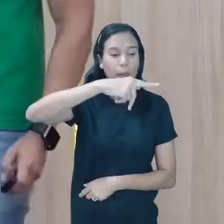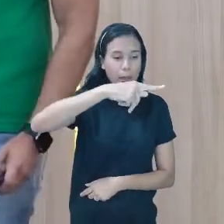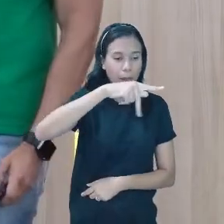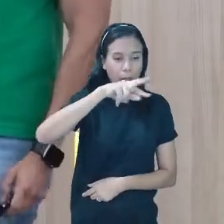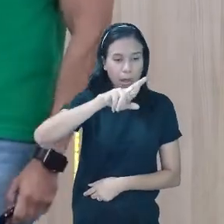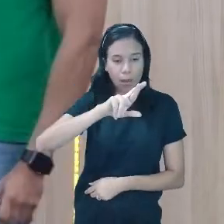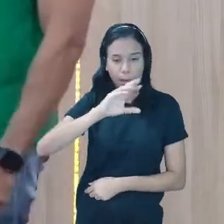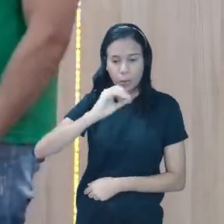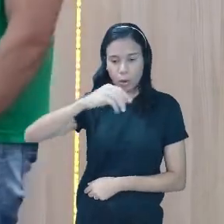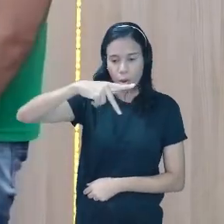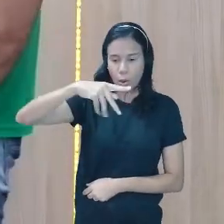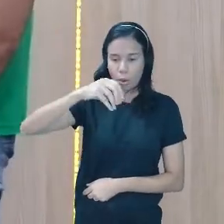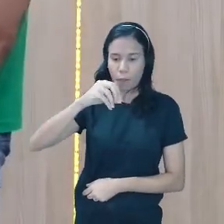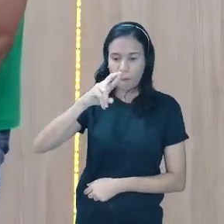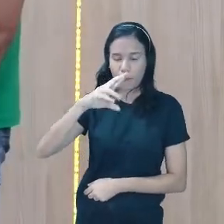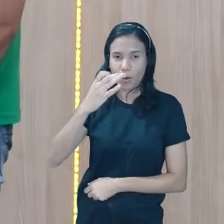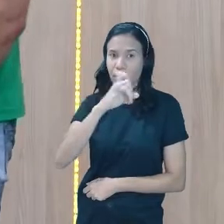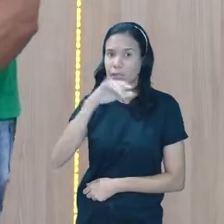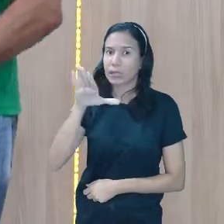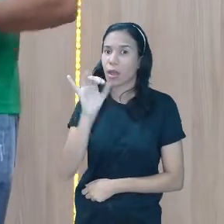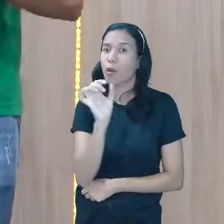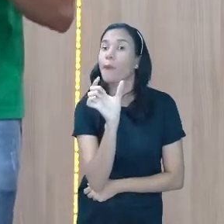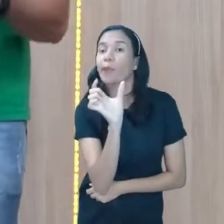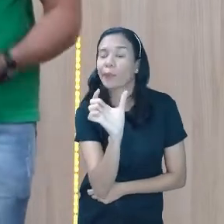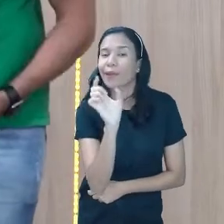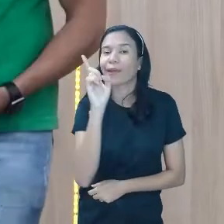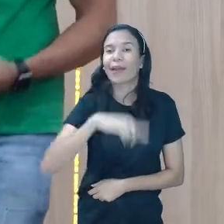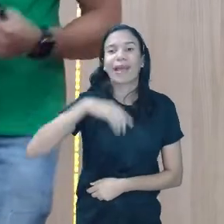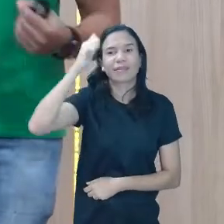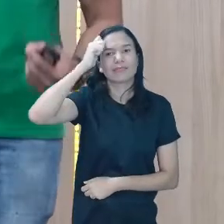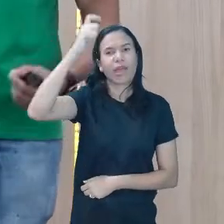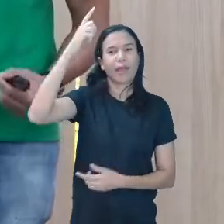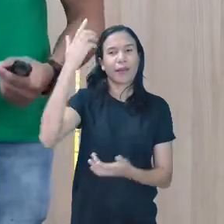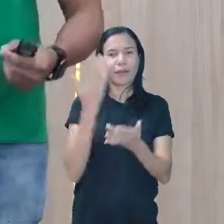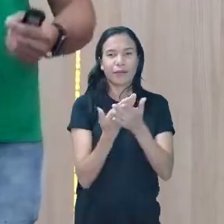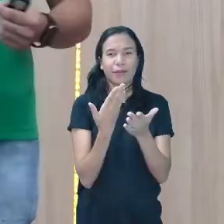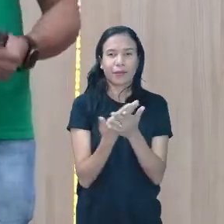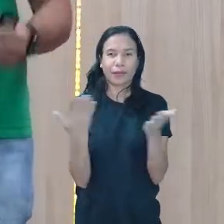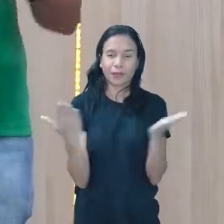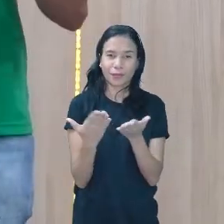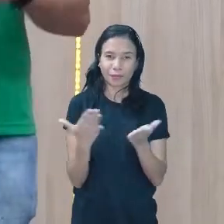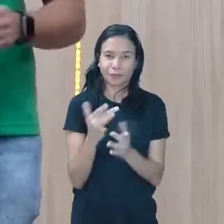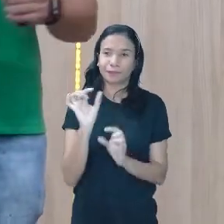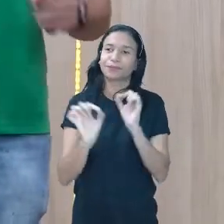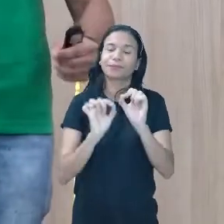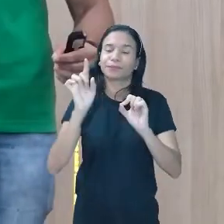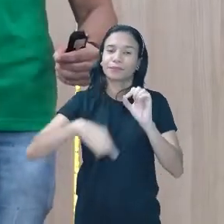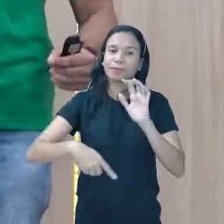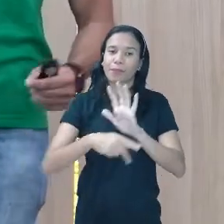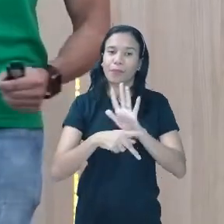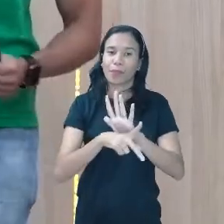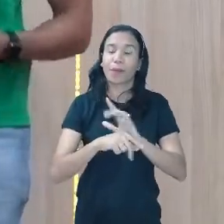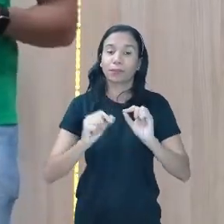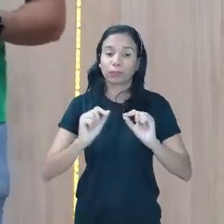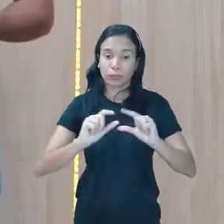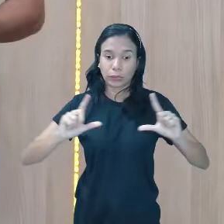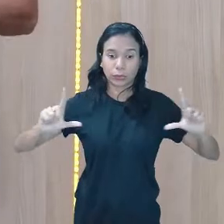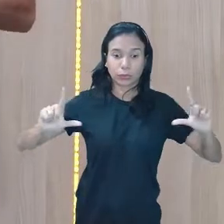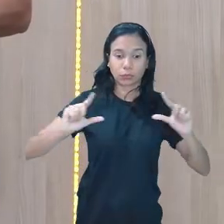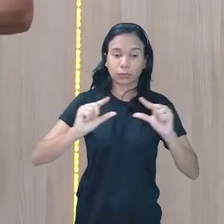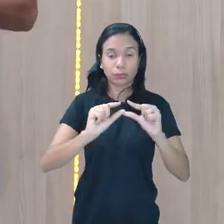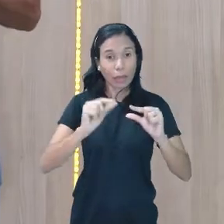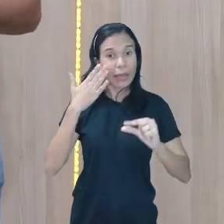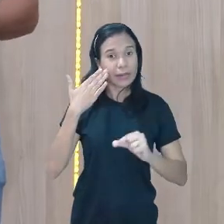é a ideia da nossa aula de hoje, certo? É a ideia que eu quero mostrar para vocês de proporção. A gente sabe